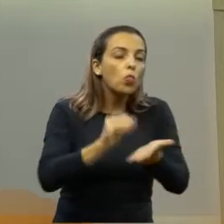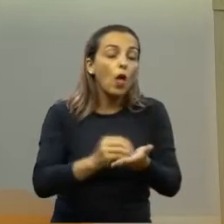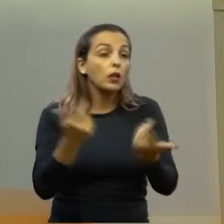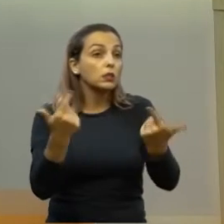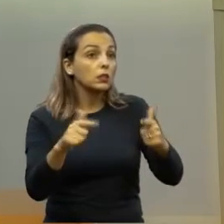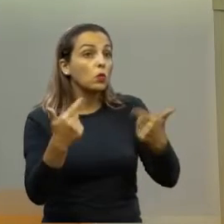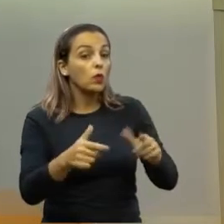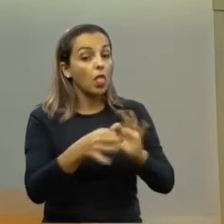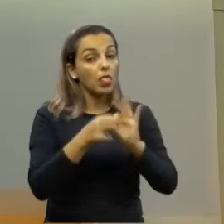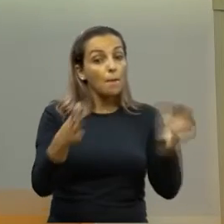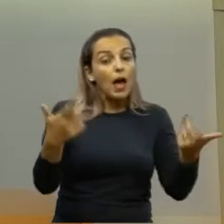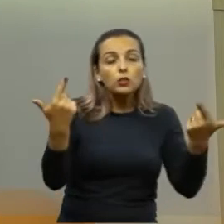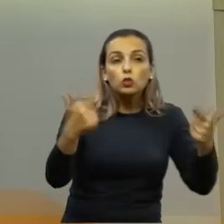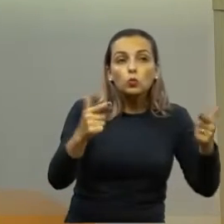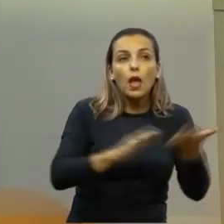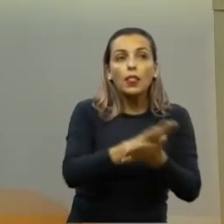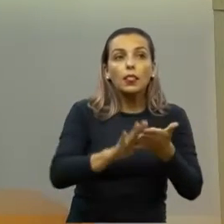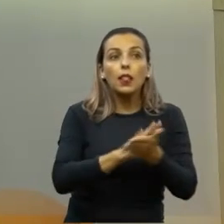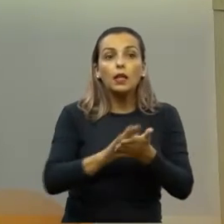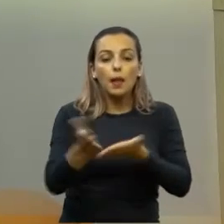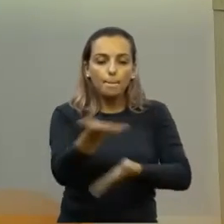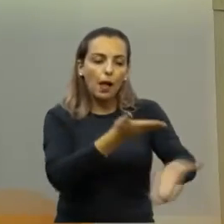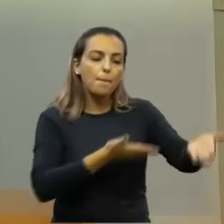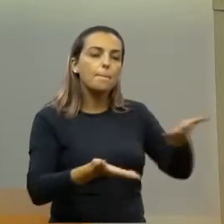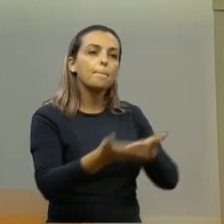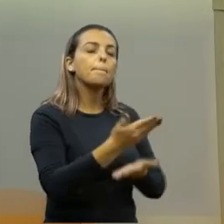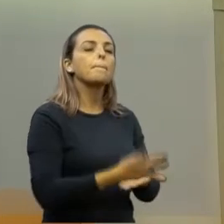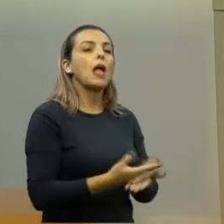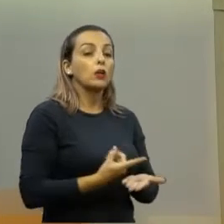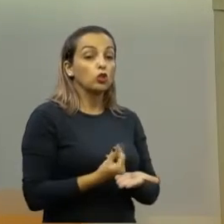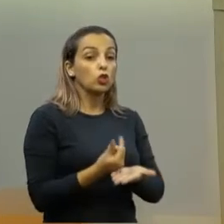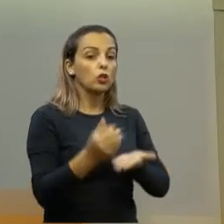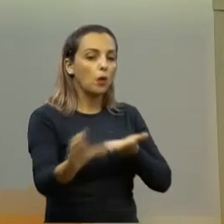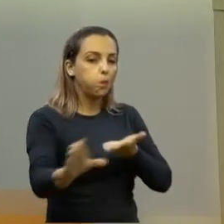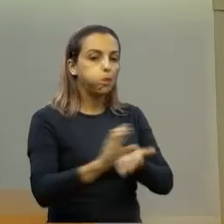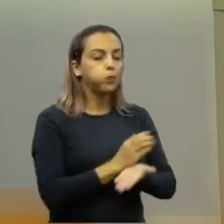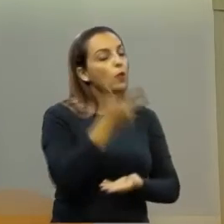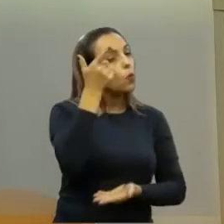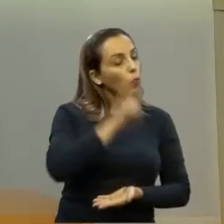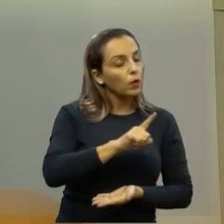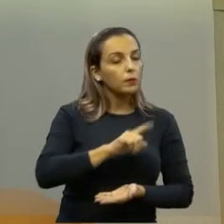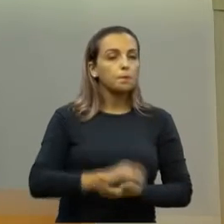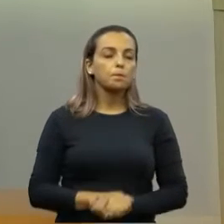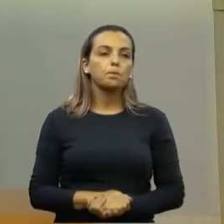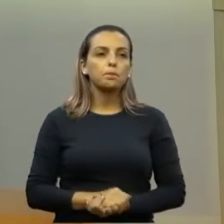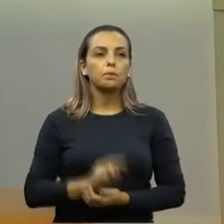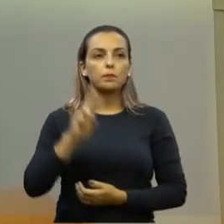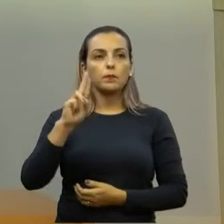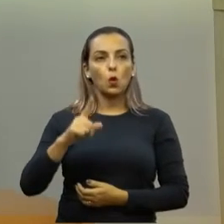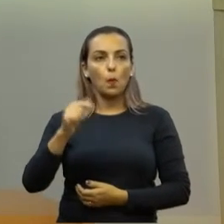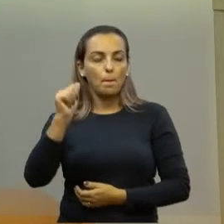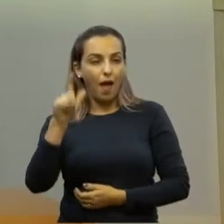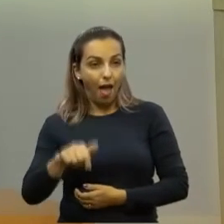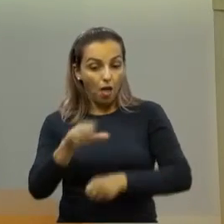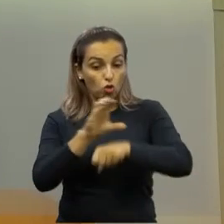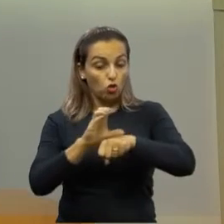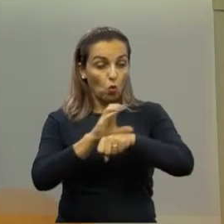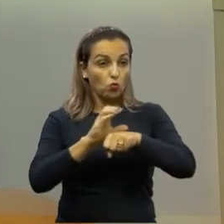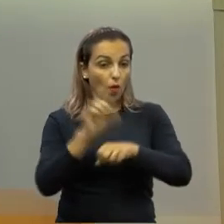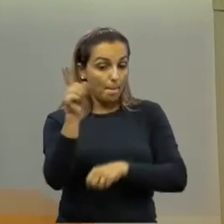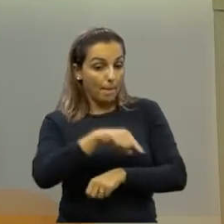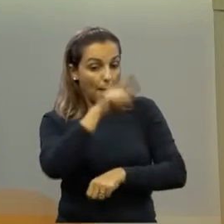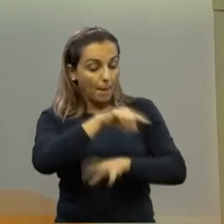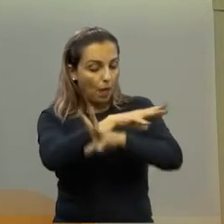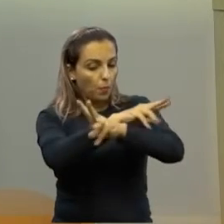que ao intermediar o comércio entre Cuba e Brasil e lucrar com isso a outra teria violado sua própria constituição